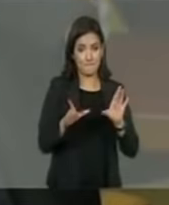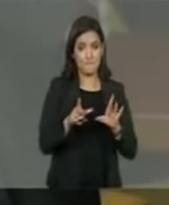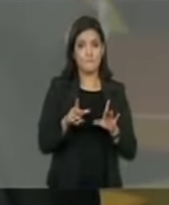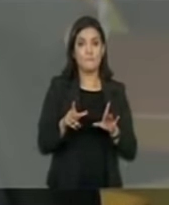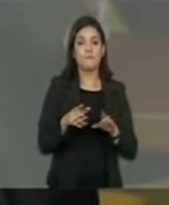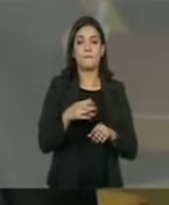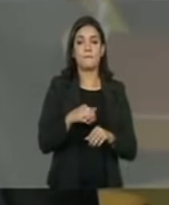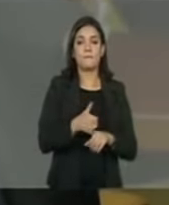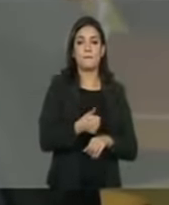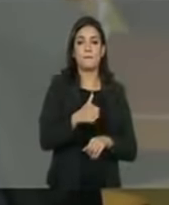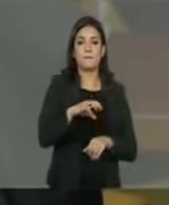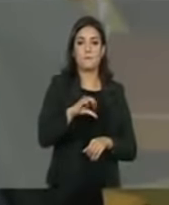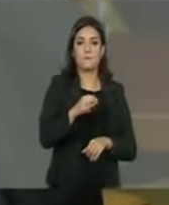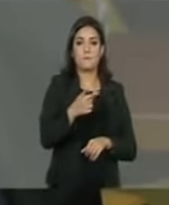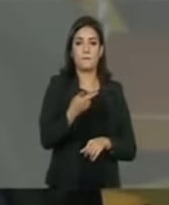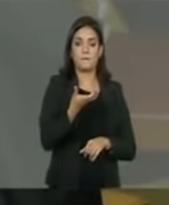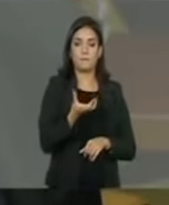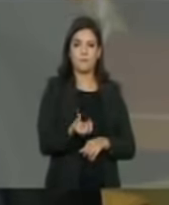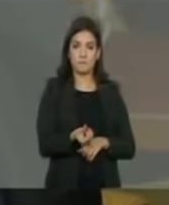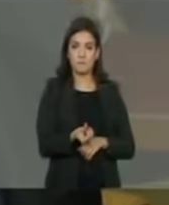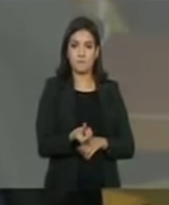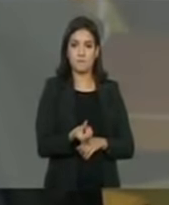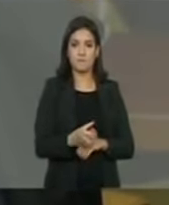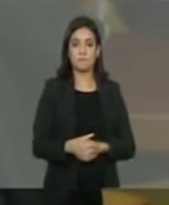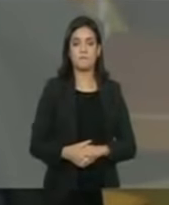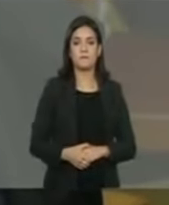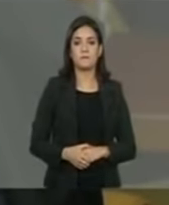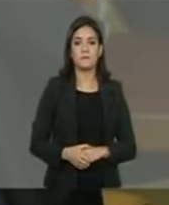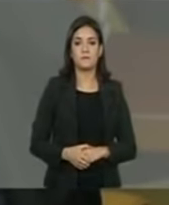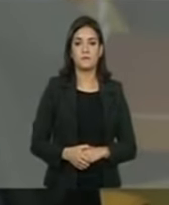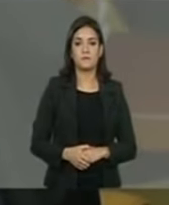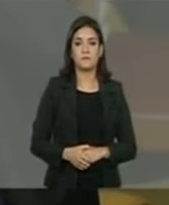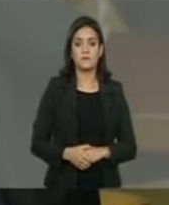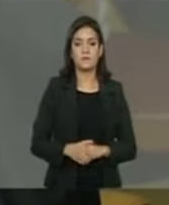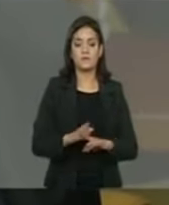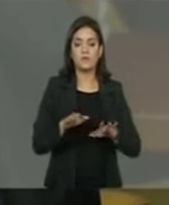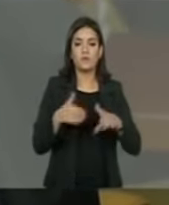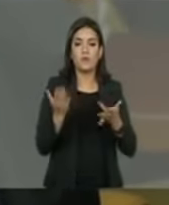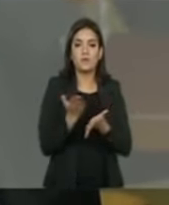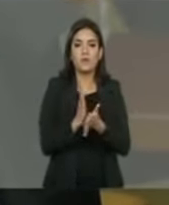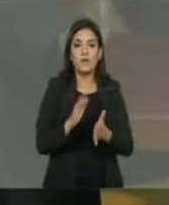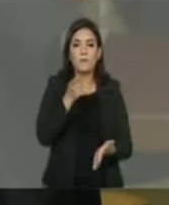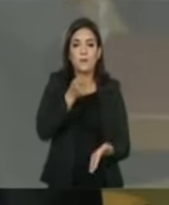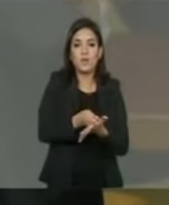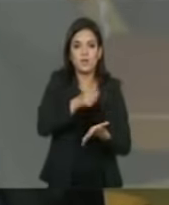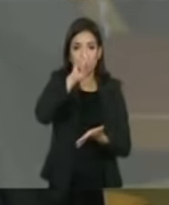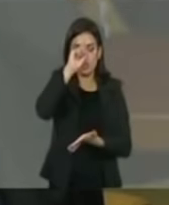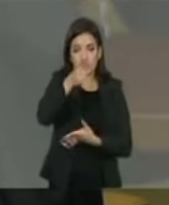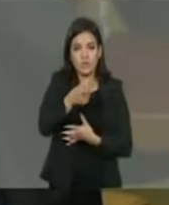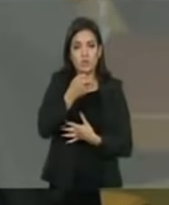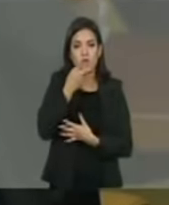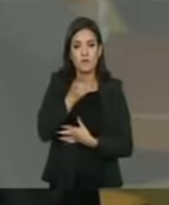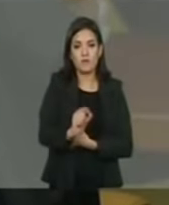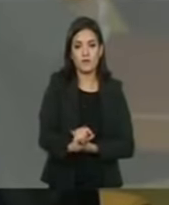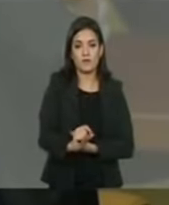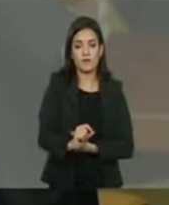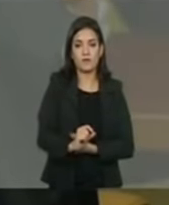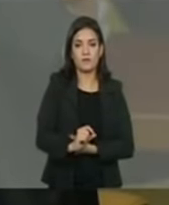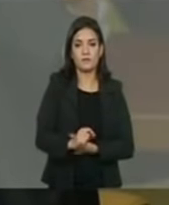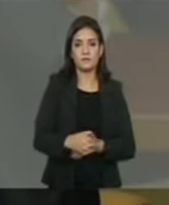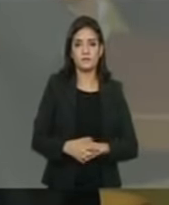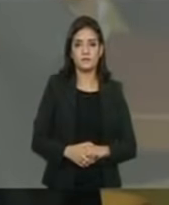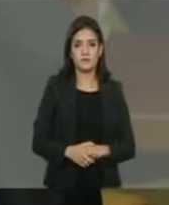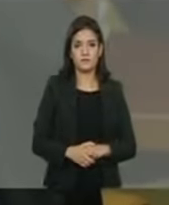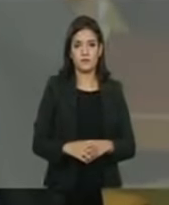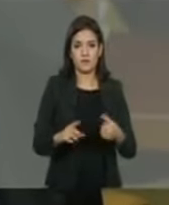76 após a queda da ditadura salazarista o que ele diz lhes o